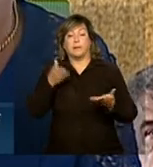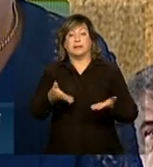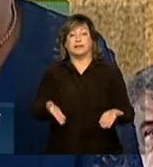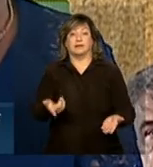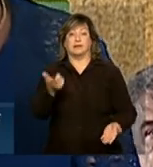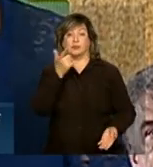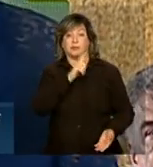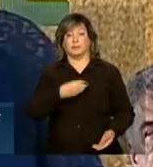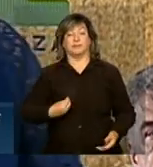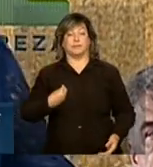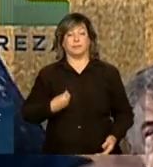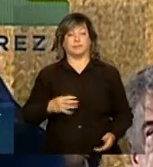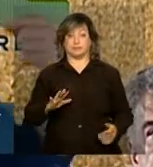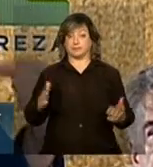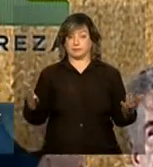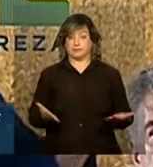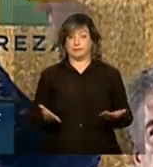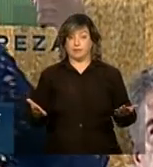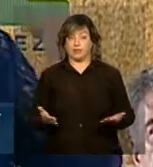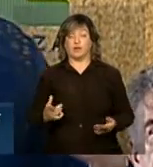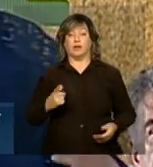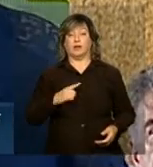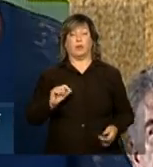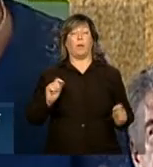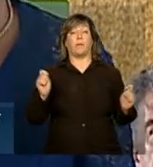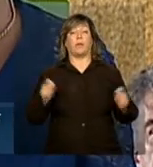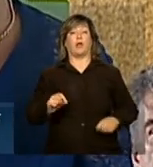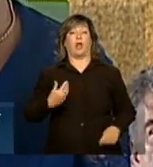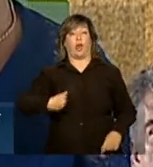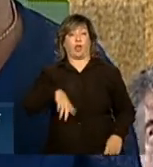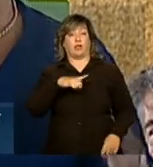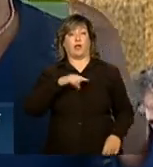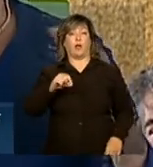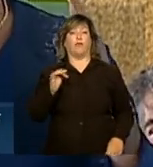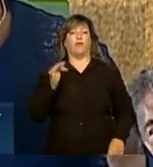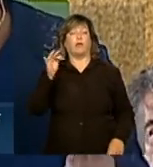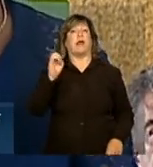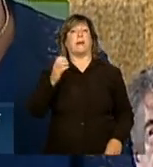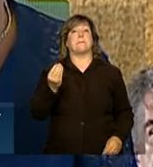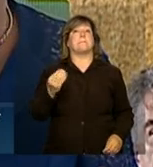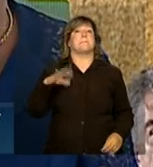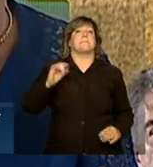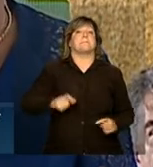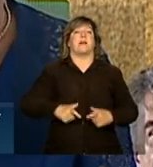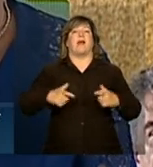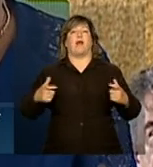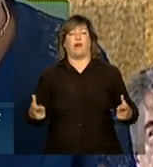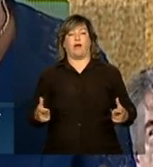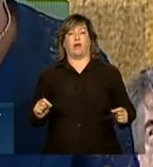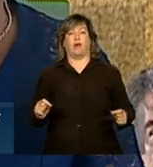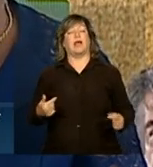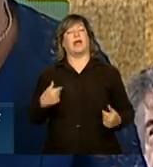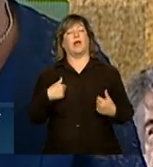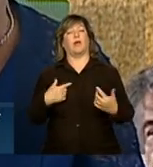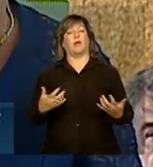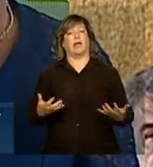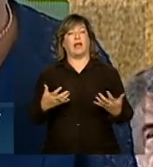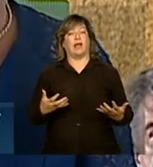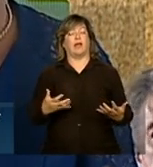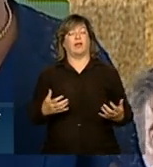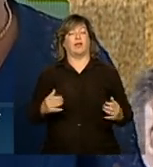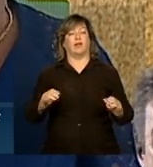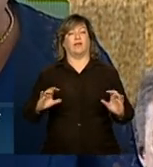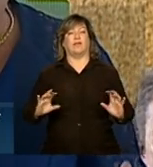ganhando. Agora, o potencial que nós temos no futuro é ainda maior. E eu quero